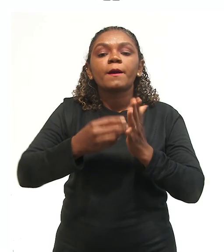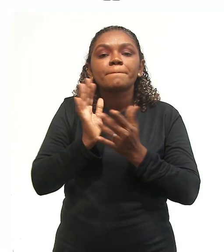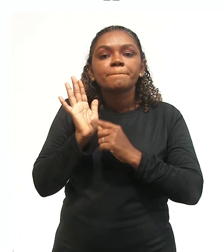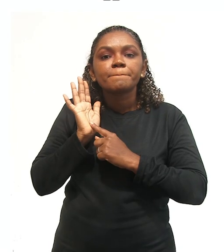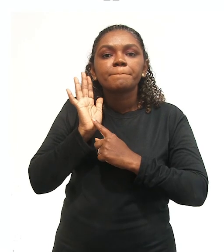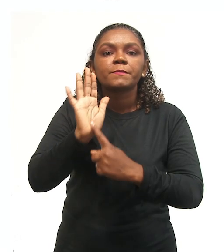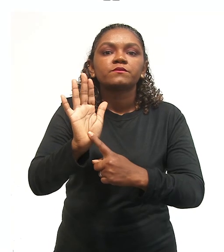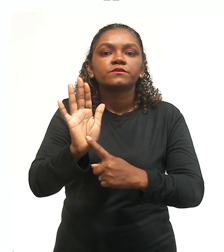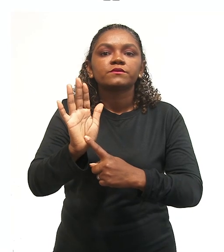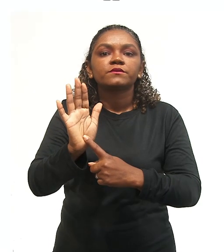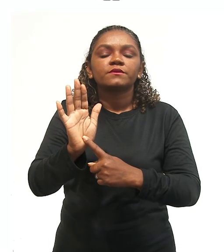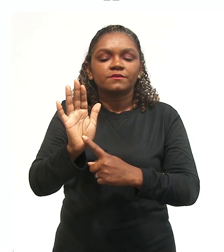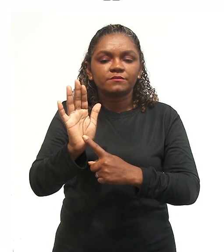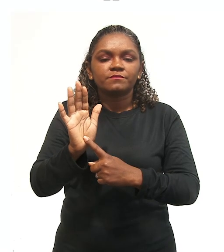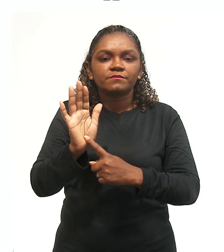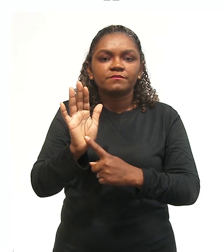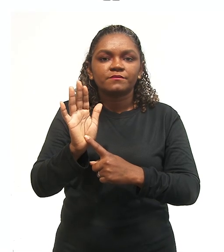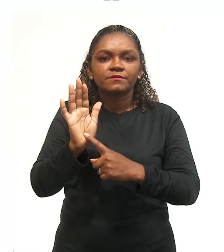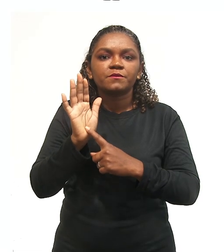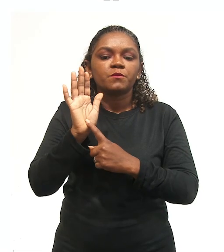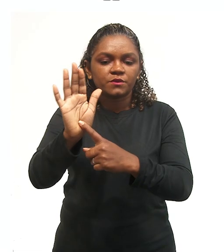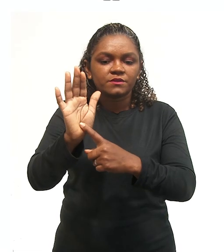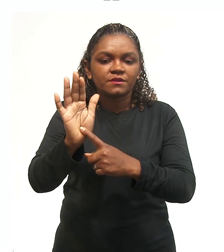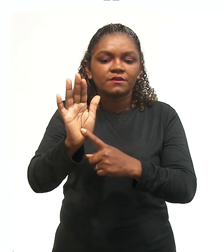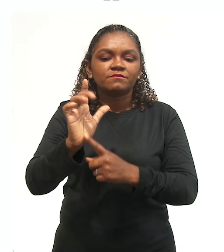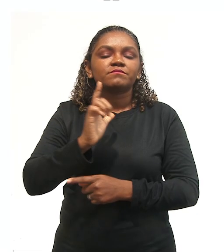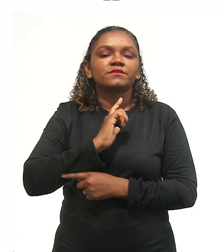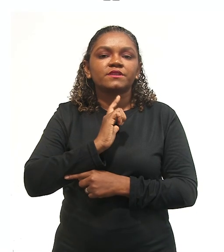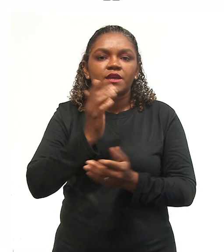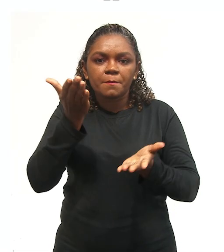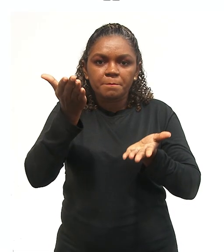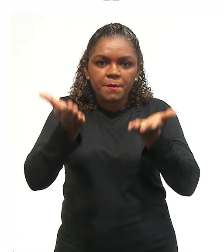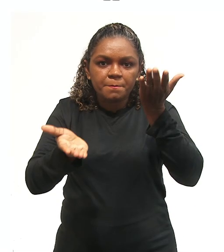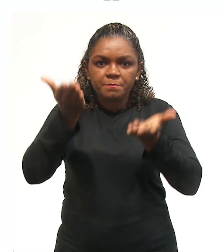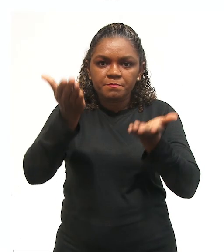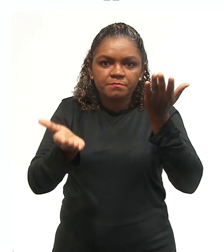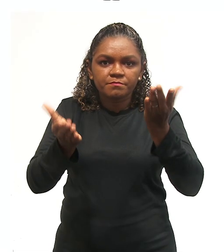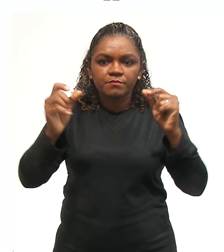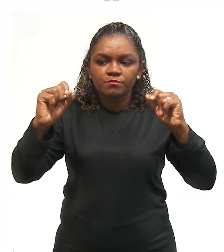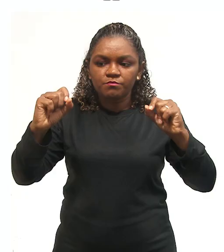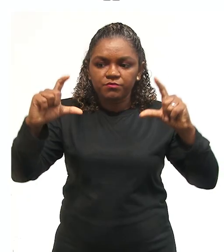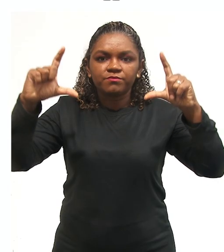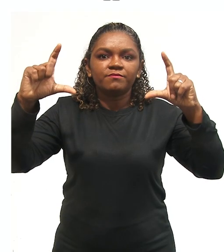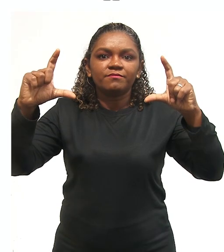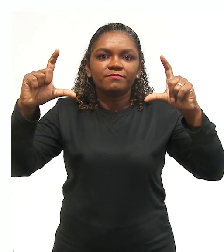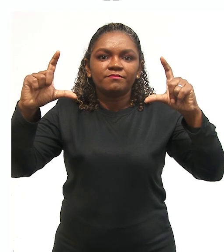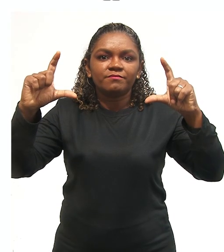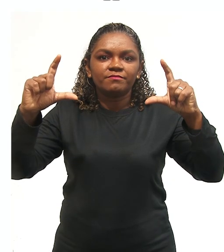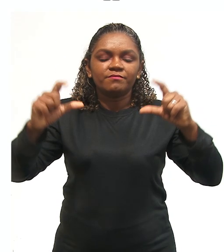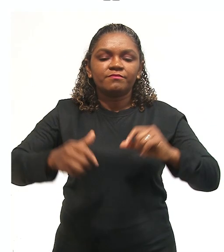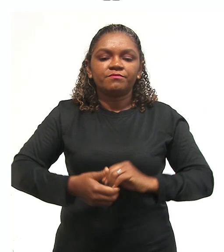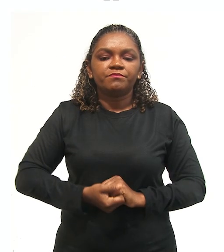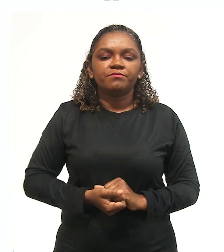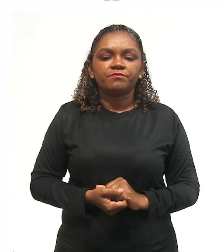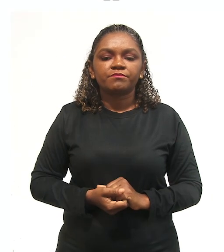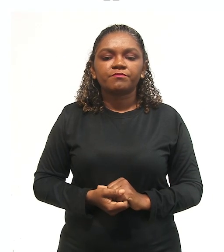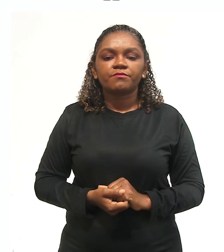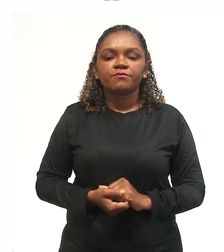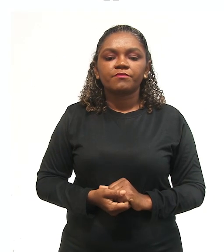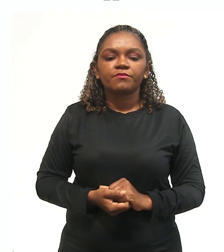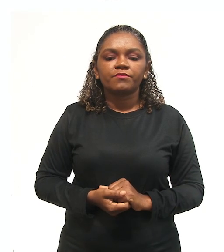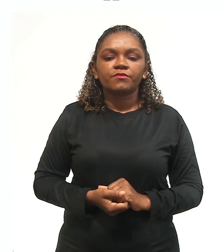né? Demonstrando que as grandezas elas são proporcionais, certo?